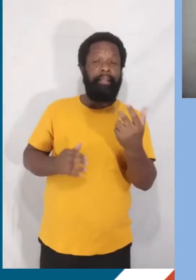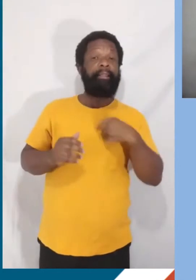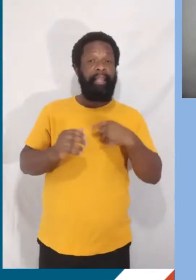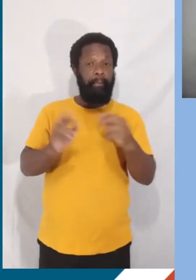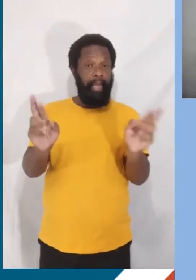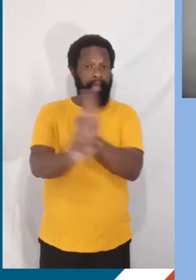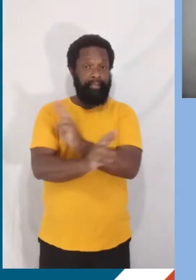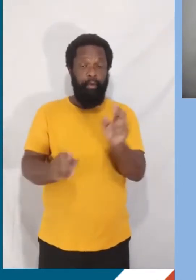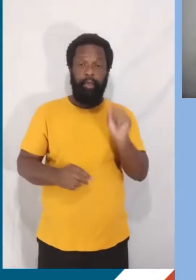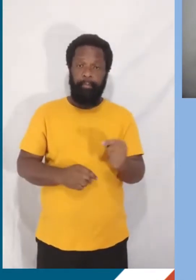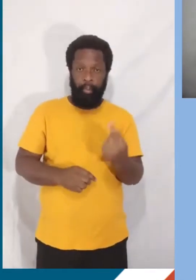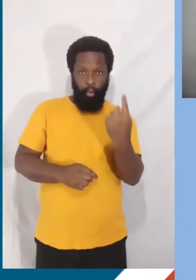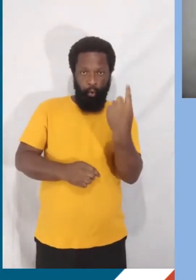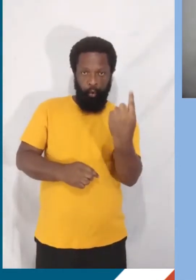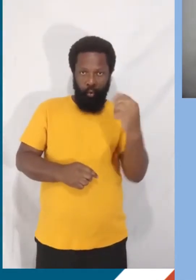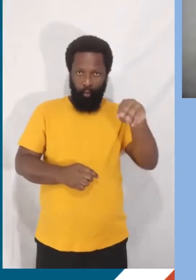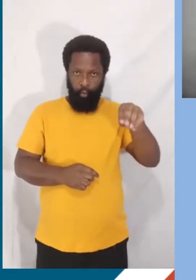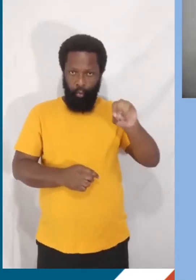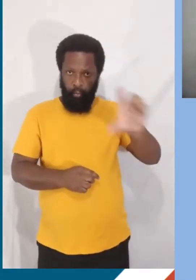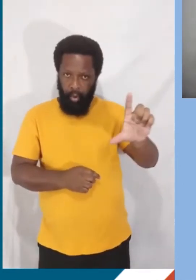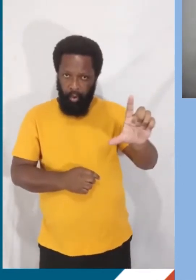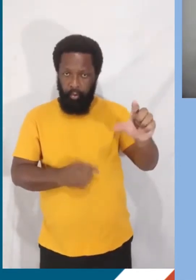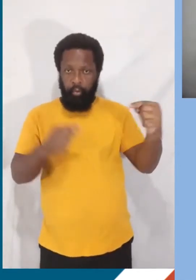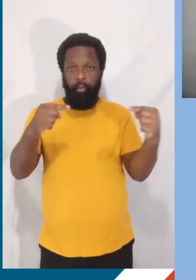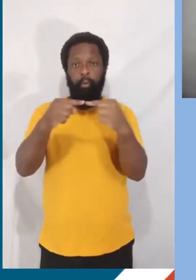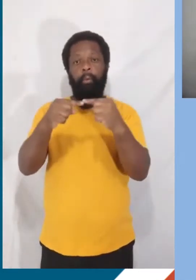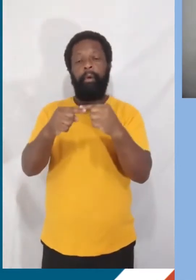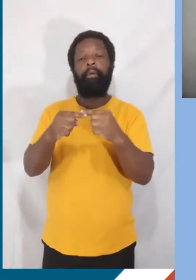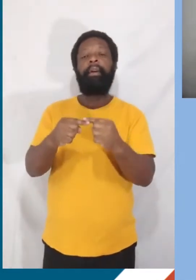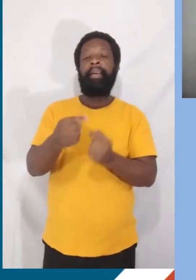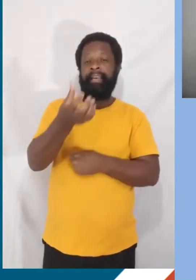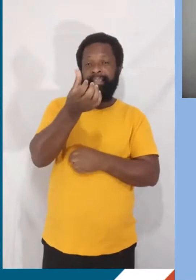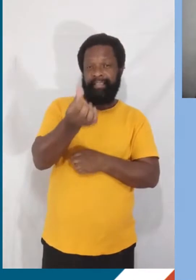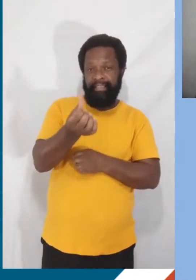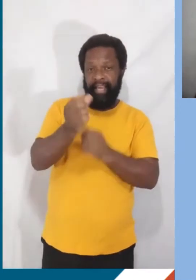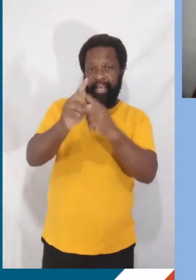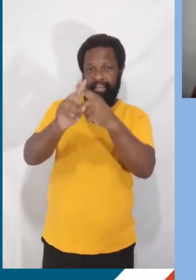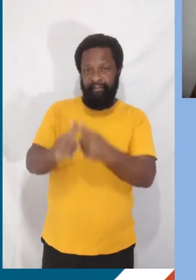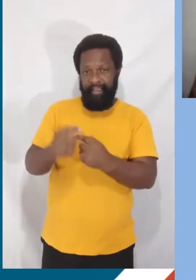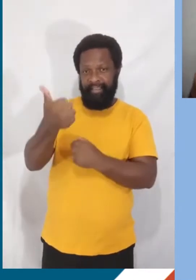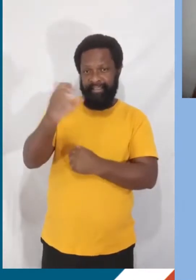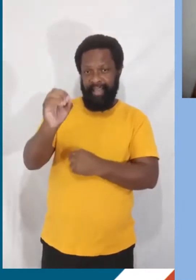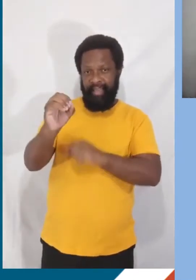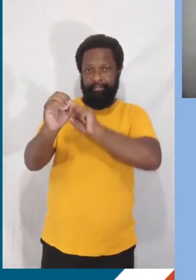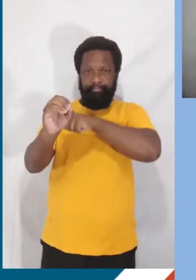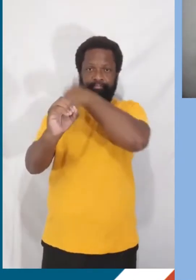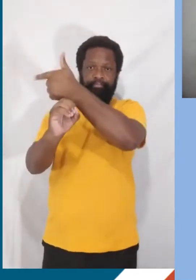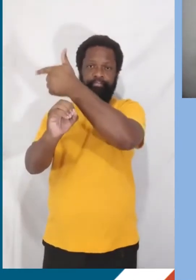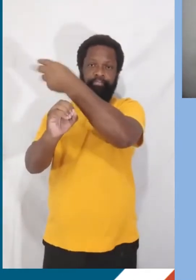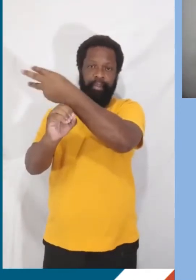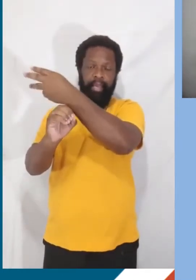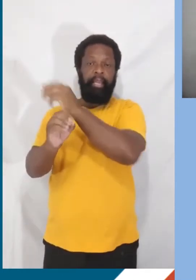vou relacionar em que a cada 1 mol de qualquer composto vai corresponder a 6 vezes 10 a 23